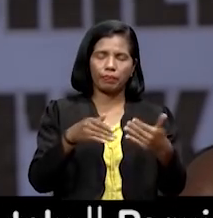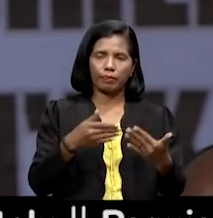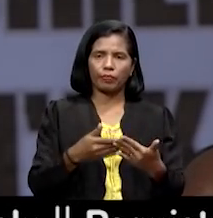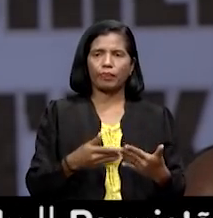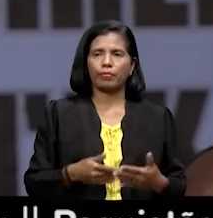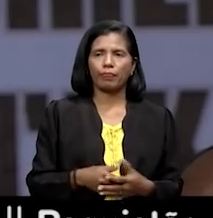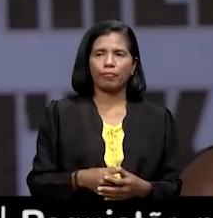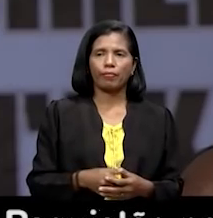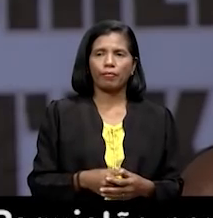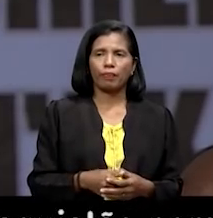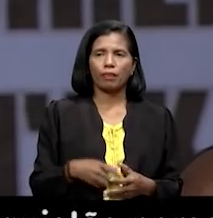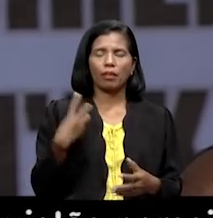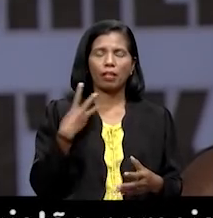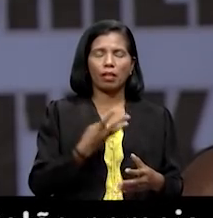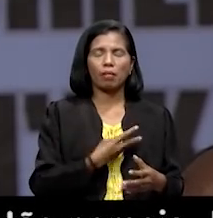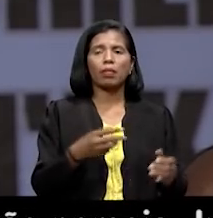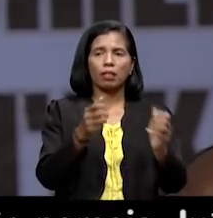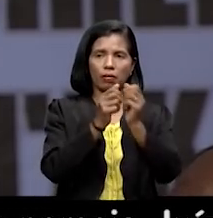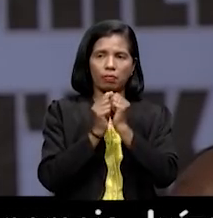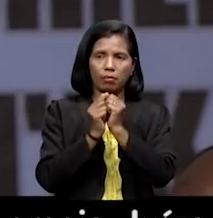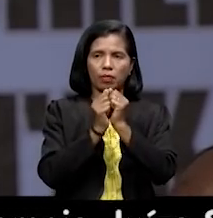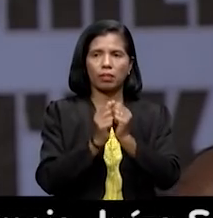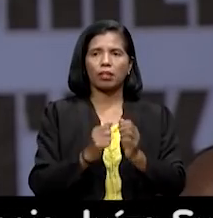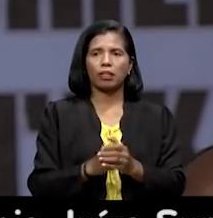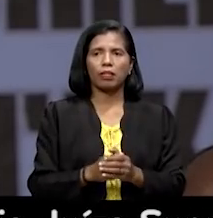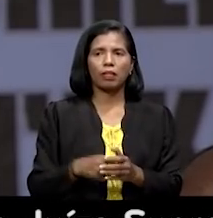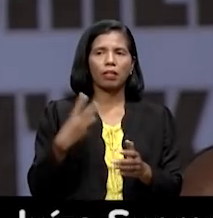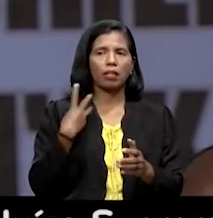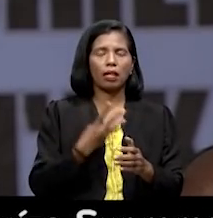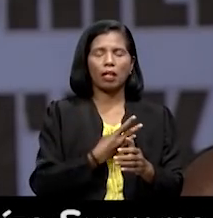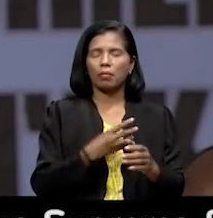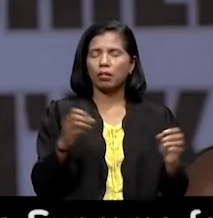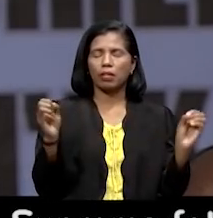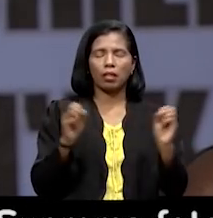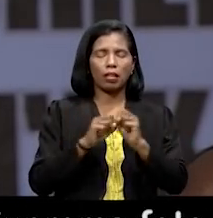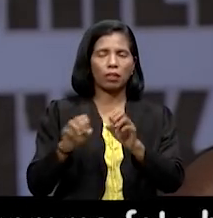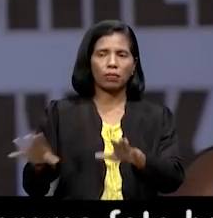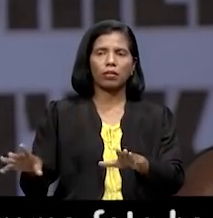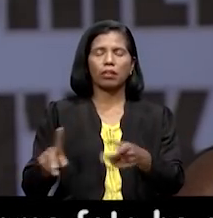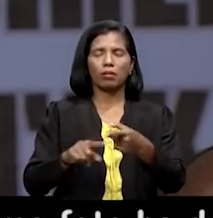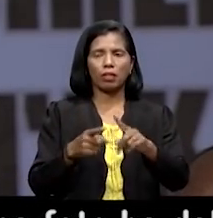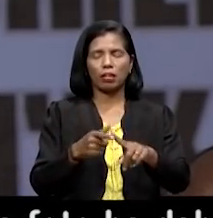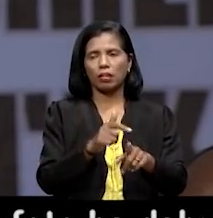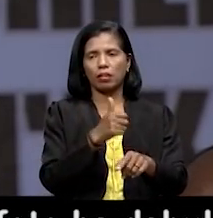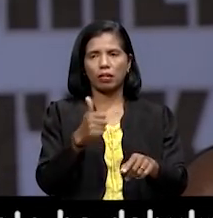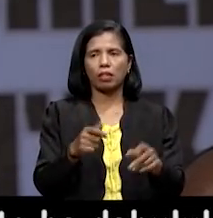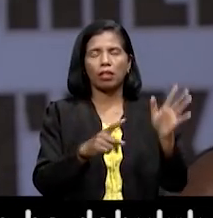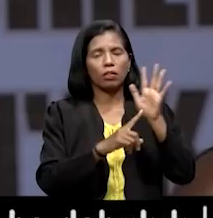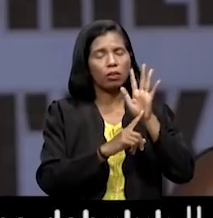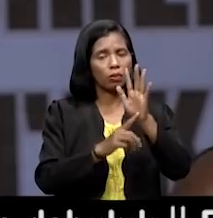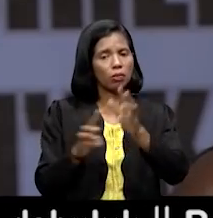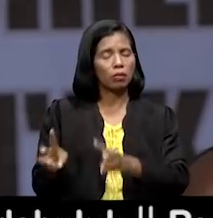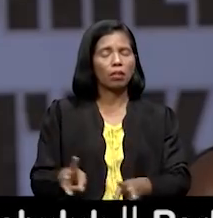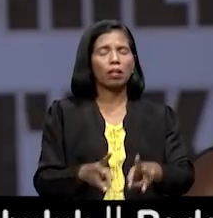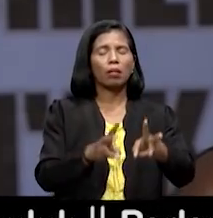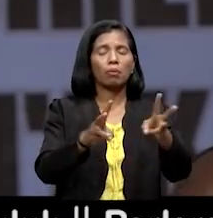Ami hamoto. Ami sela busik malo. Ata tudo da mandó, uma geração da